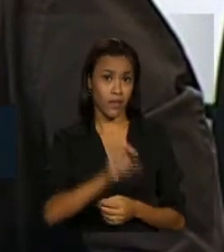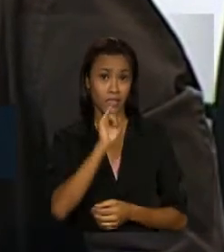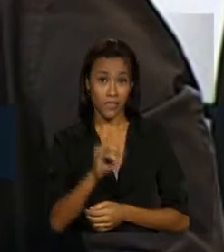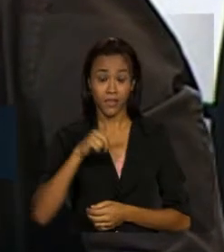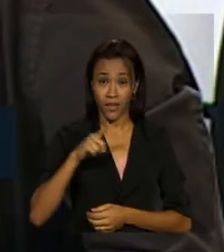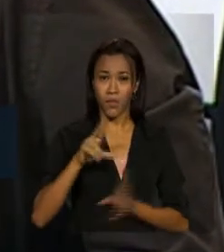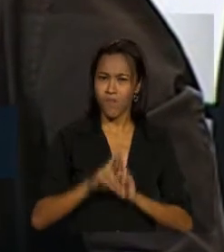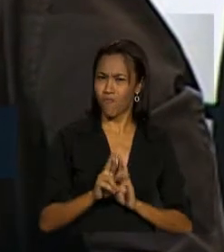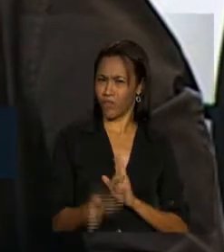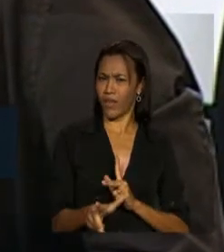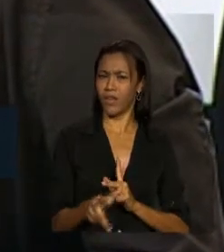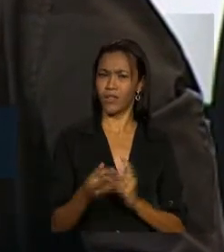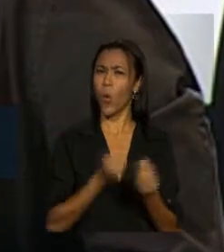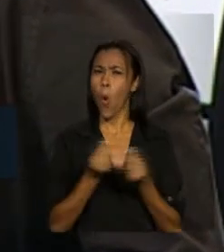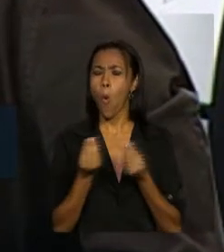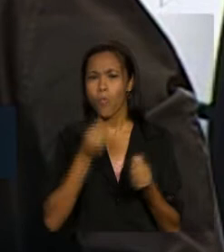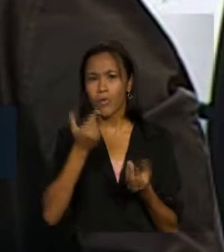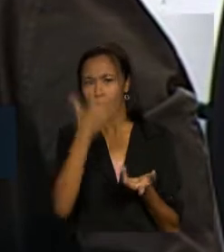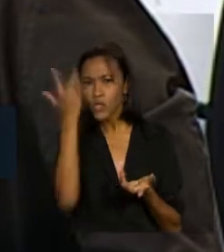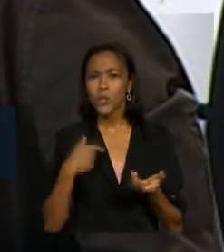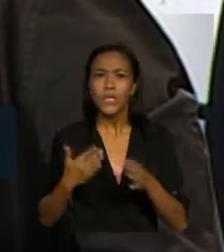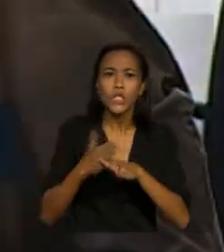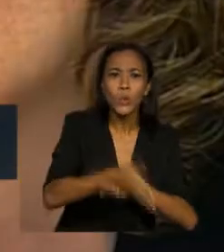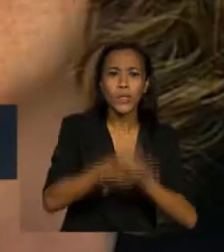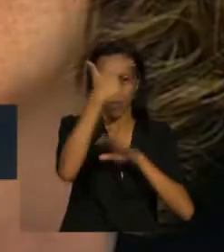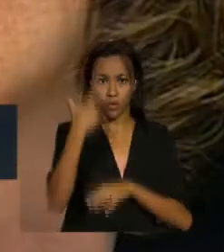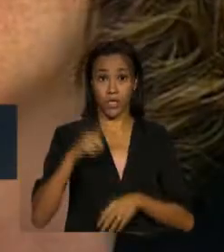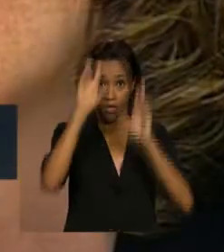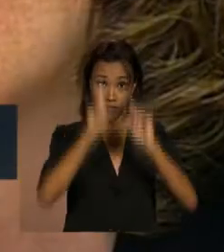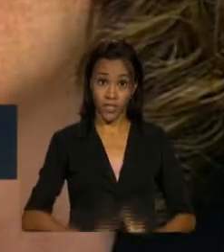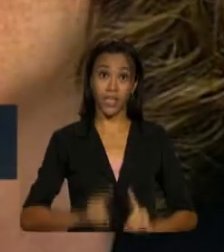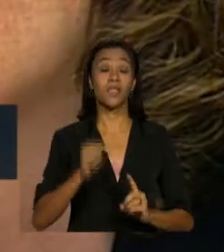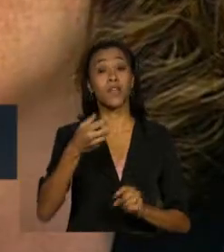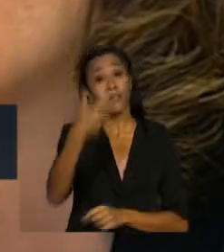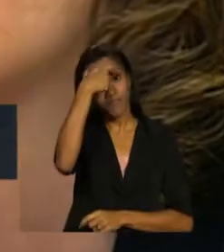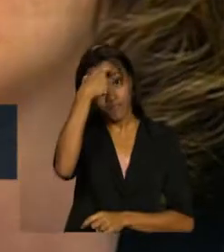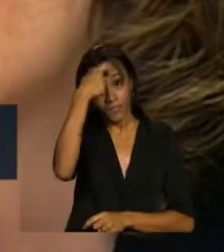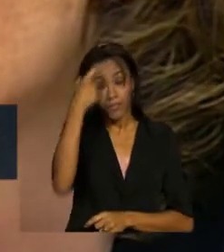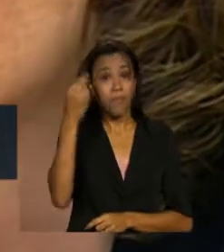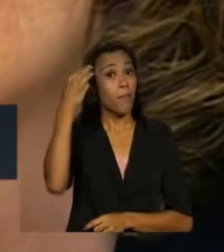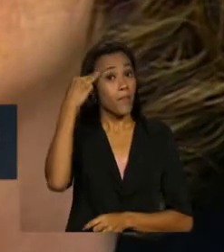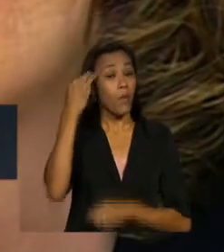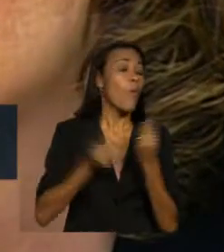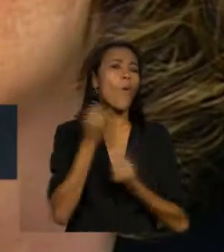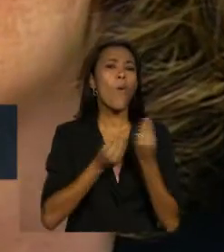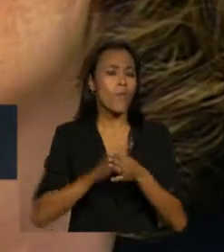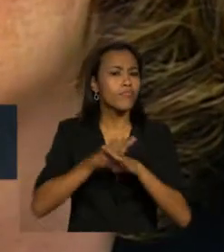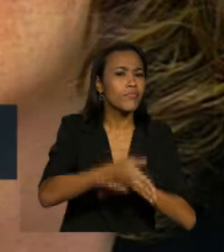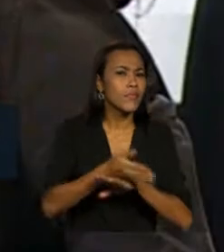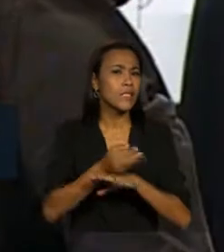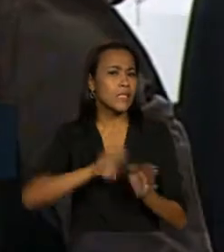uma diferenciação para tentar incluir de uma forma diferente pessoas com deficiência intelectual, separando um pouco pessoas com